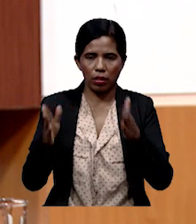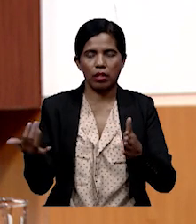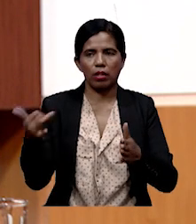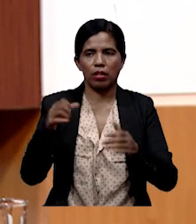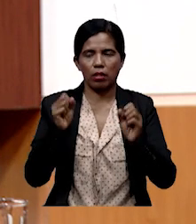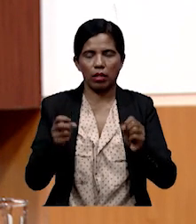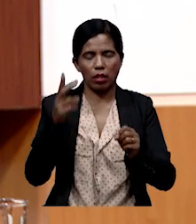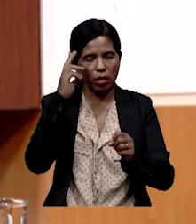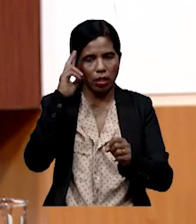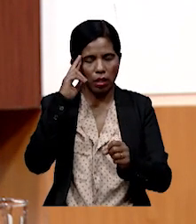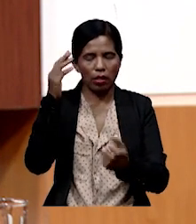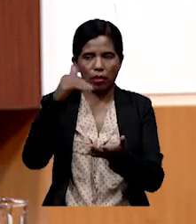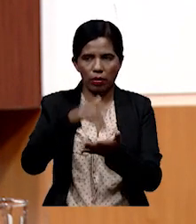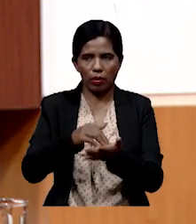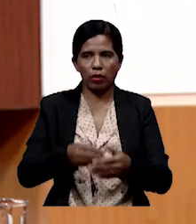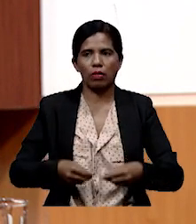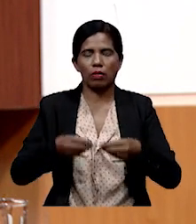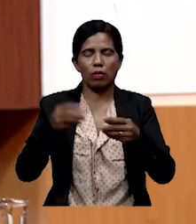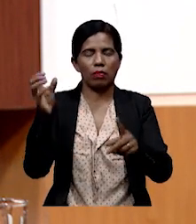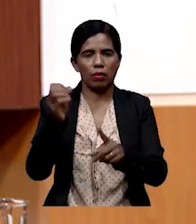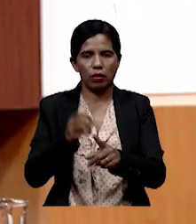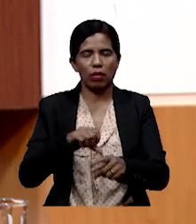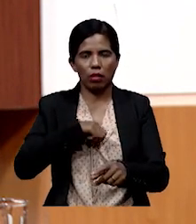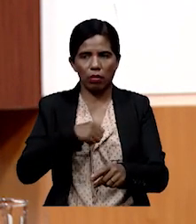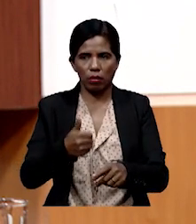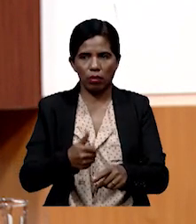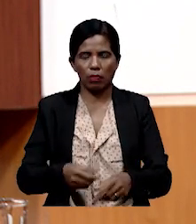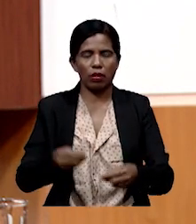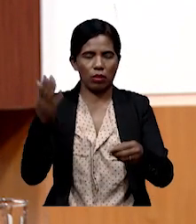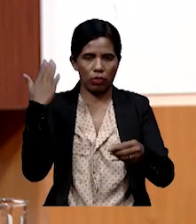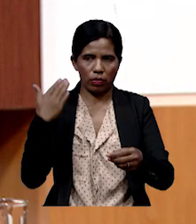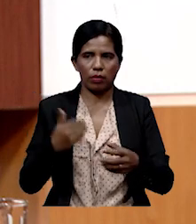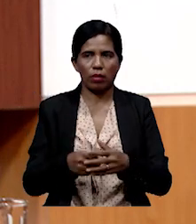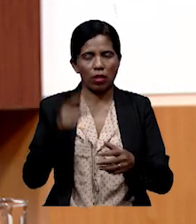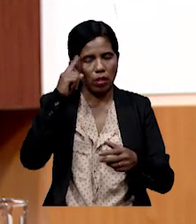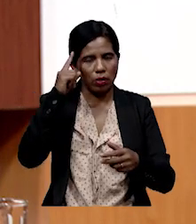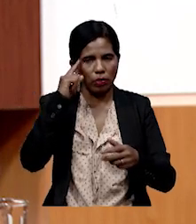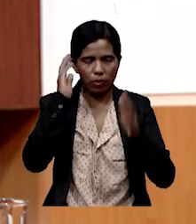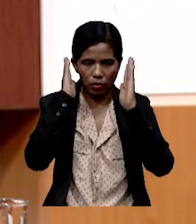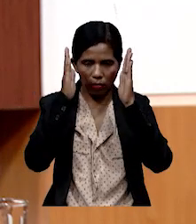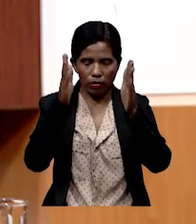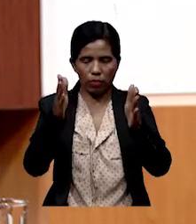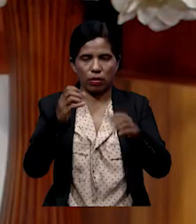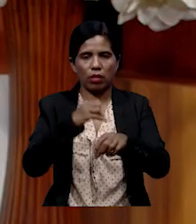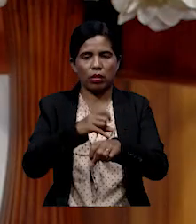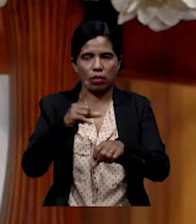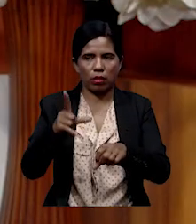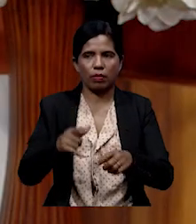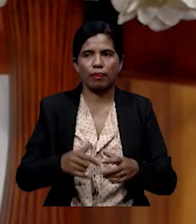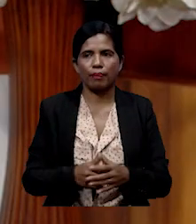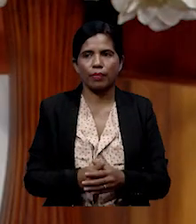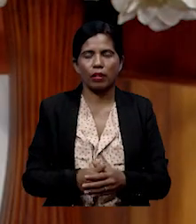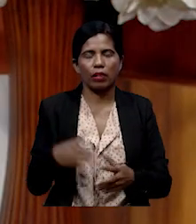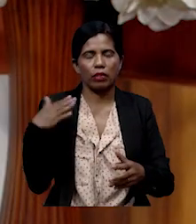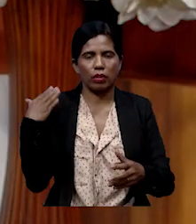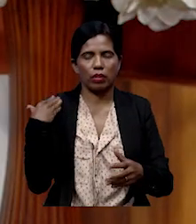halo refleksau soe sirne komportamen ki girat ne waktu tu. Hanoi buat tidak nebe tahu interesa nasional ni. Jovem